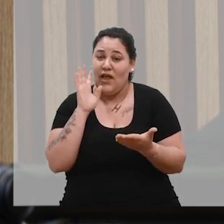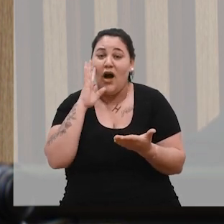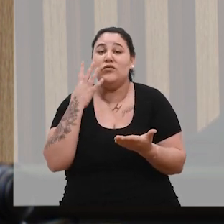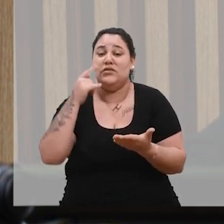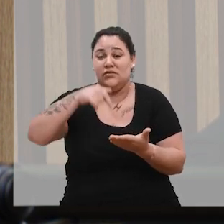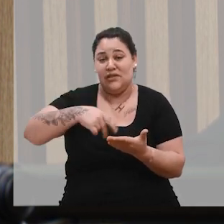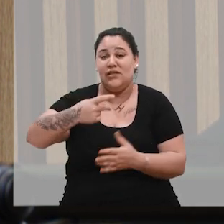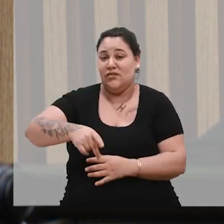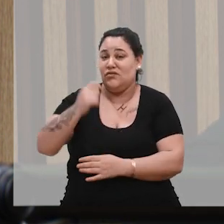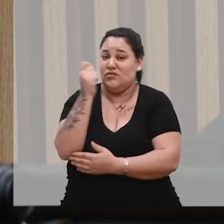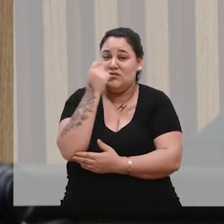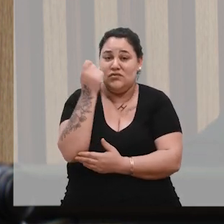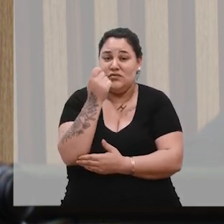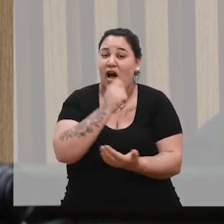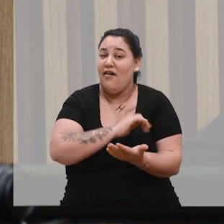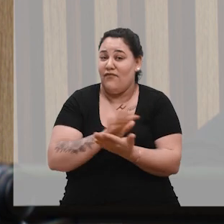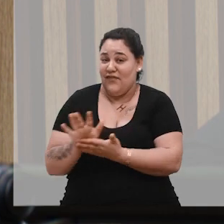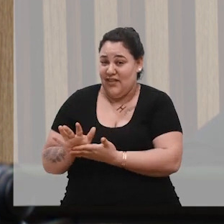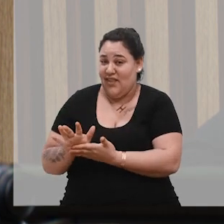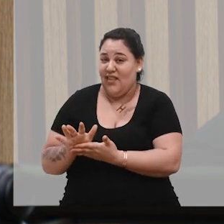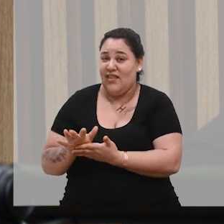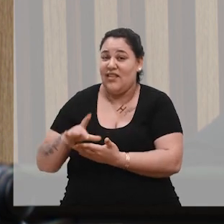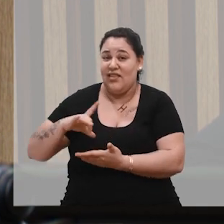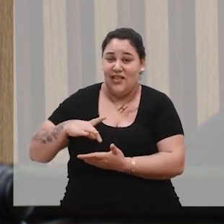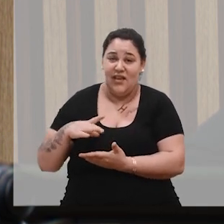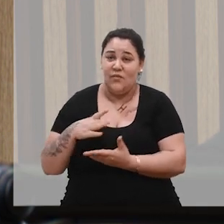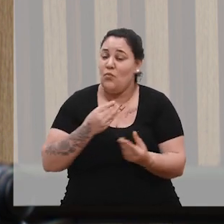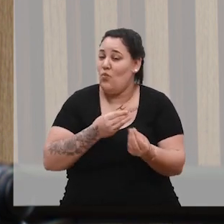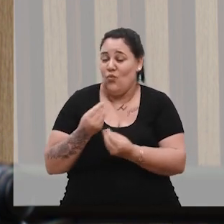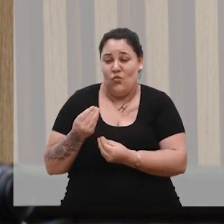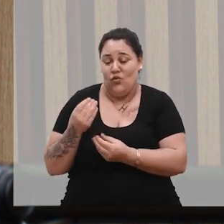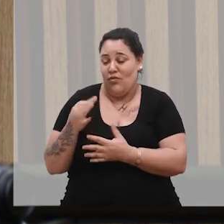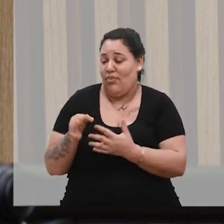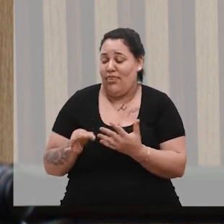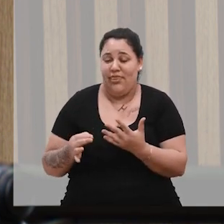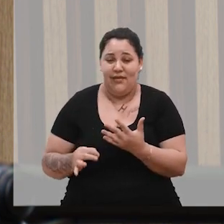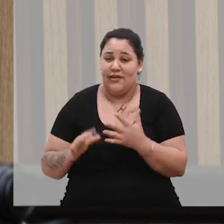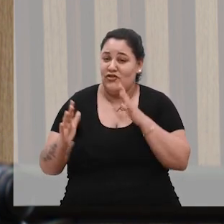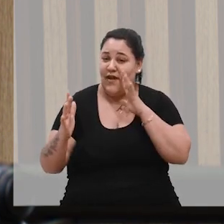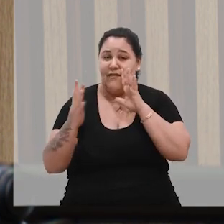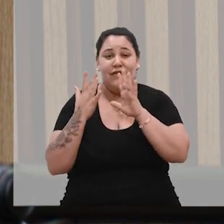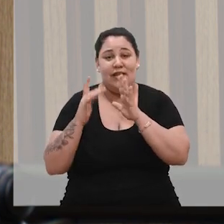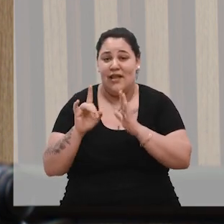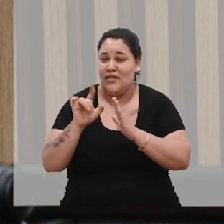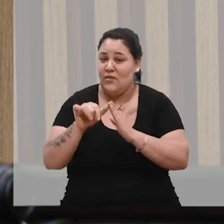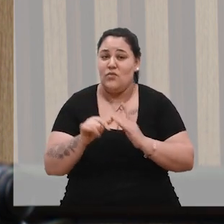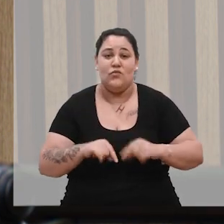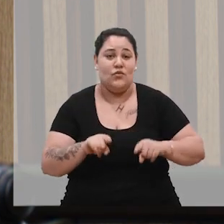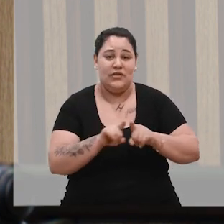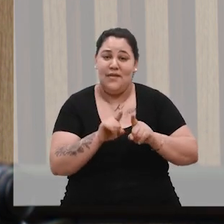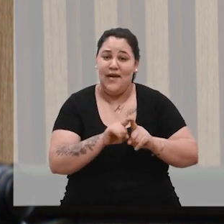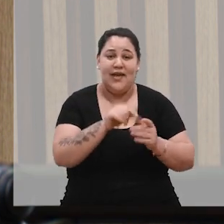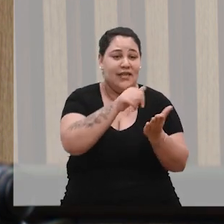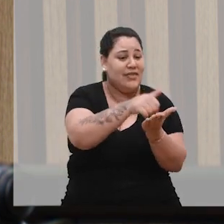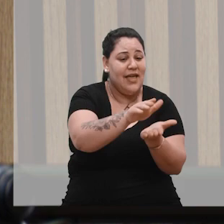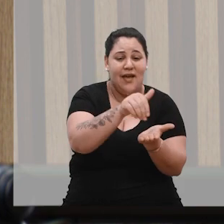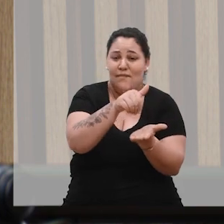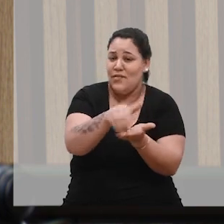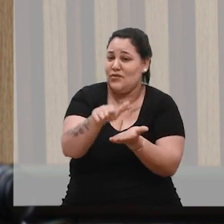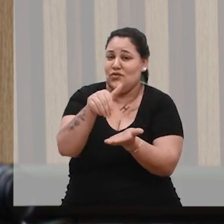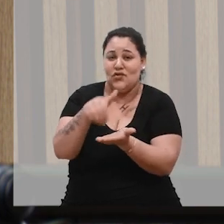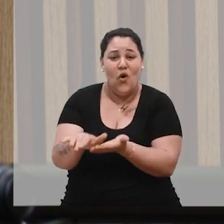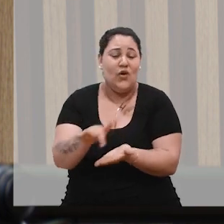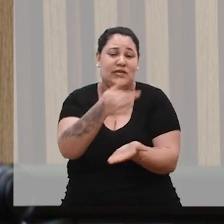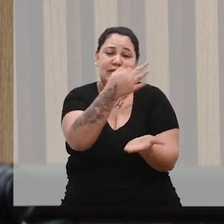está vivendo no Rio Grande do Sul, tem uma série de coisas que eu imagino que a gente vai enfrentar lá na frente, de demissões,